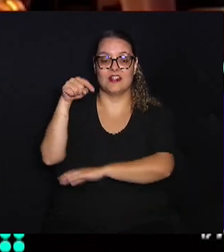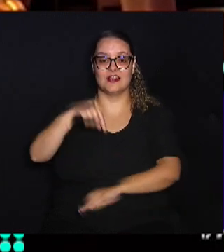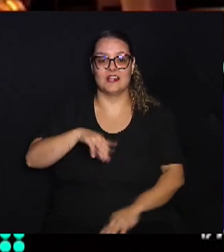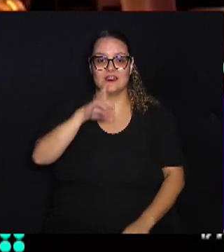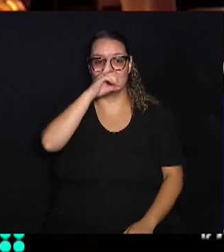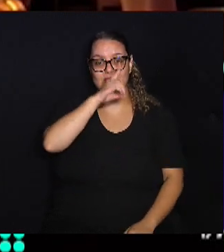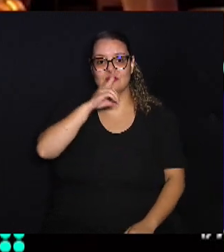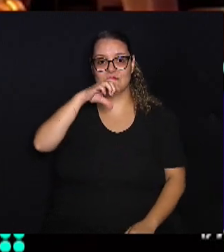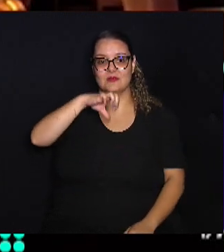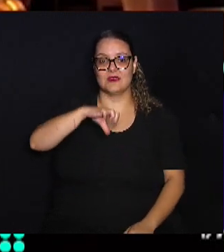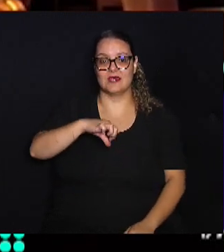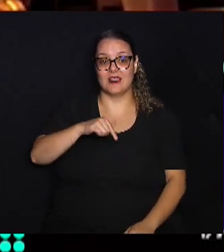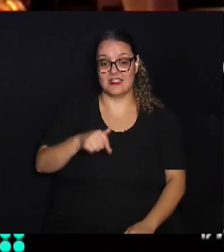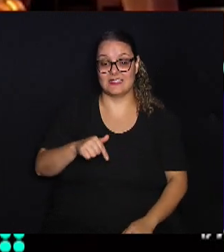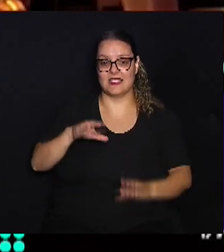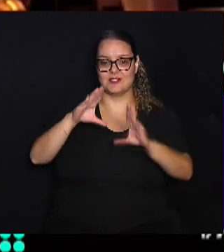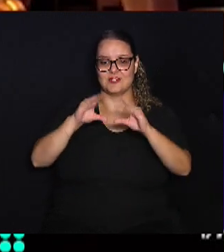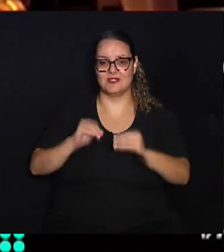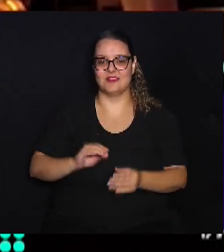domingo, às 7 da noite.